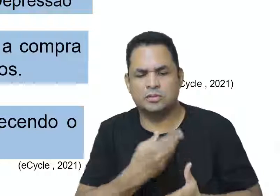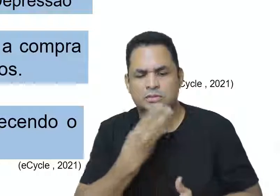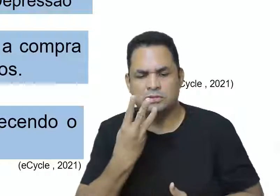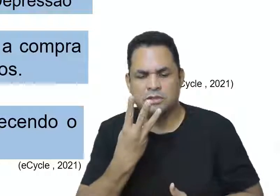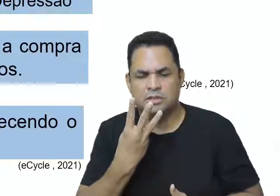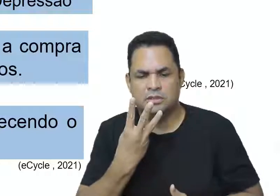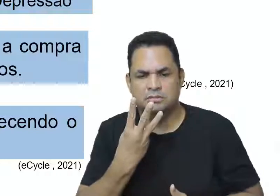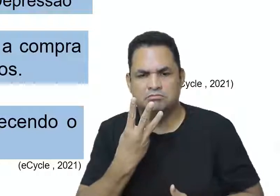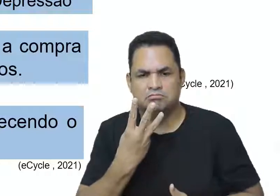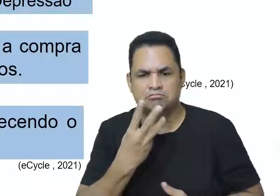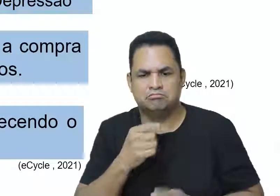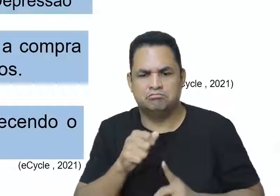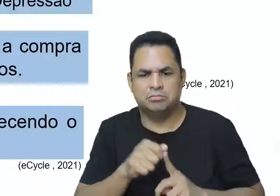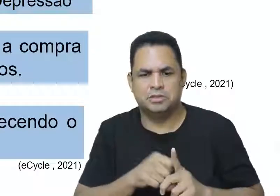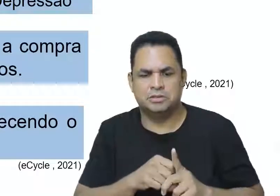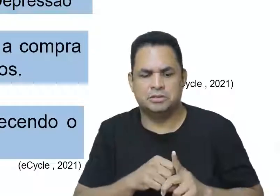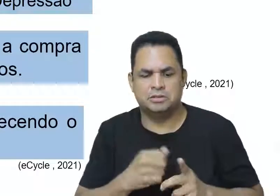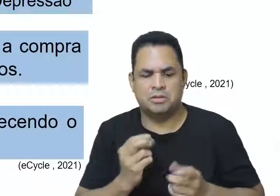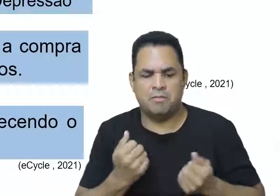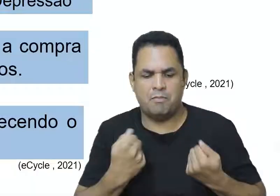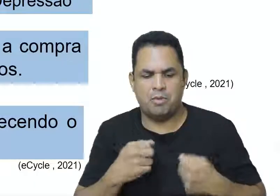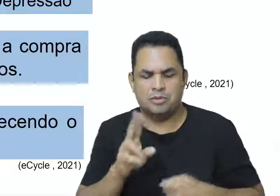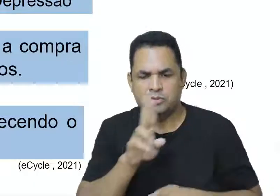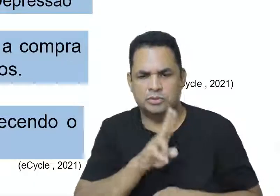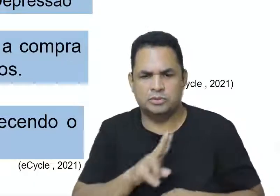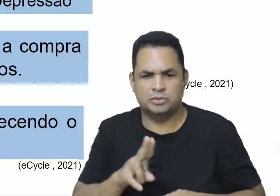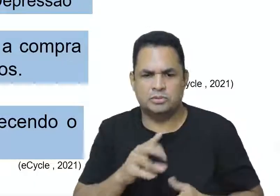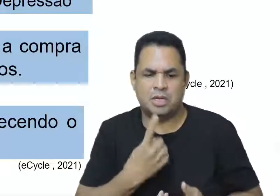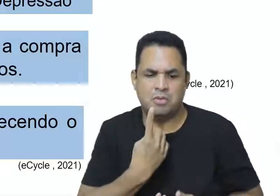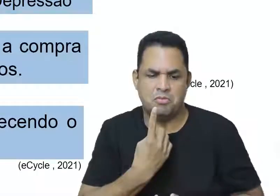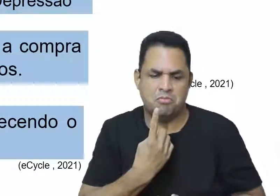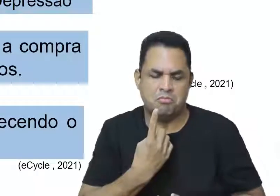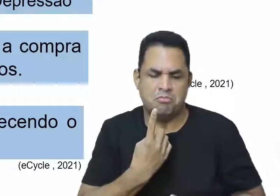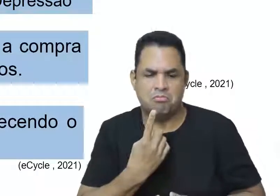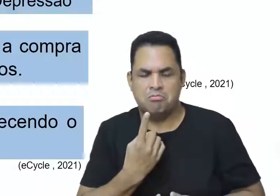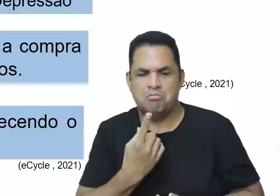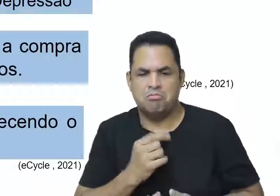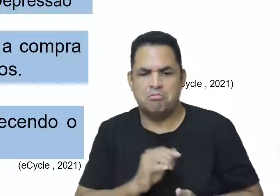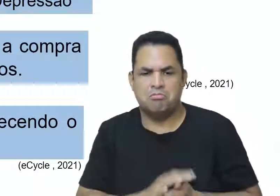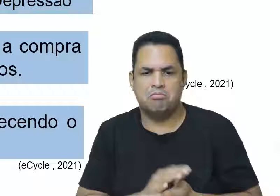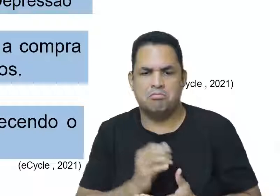meses de garantia. Você compra produtos que têm 1 ano de garantia. Mas mesmo assim,